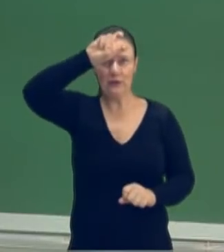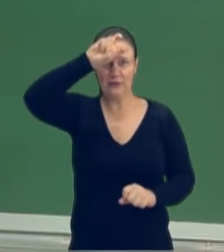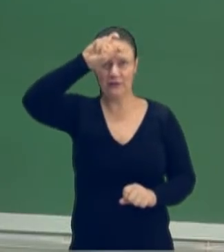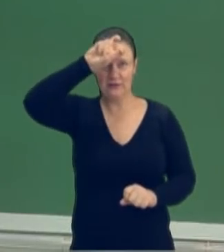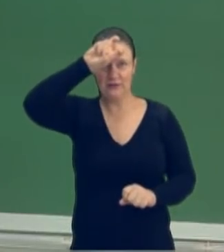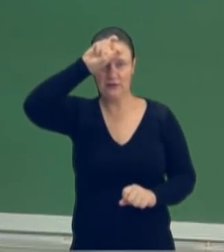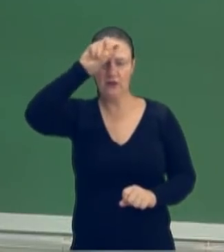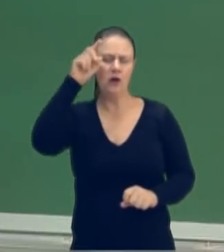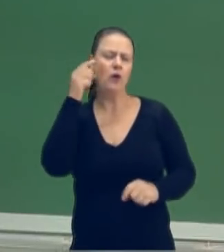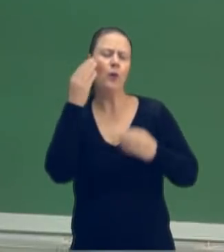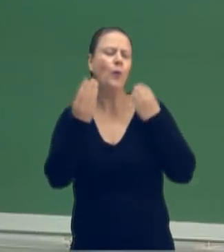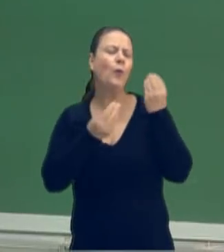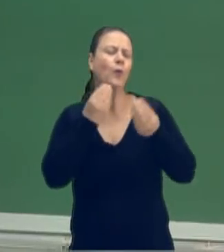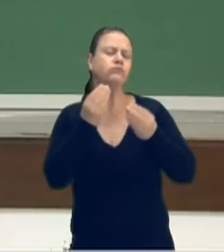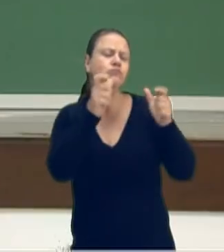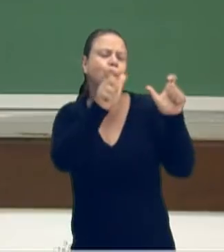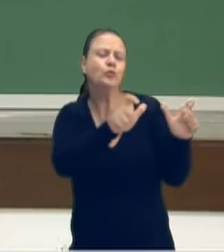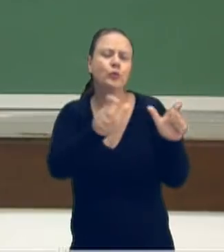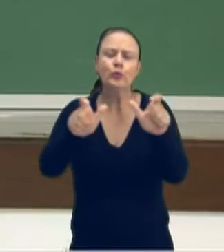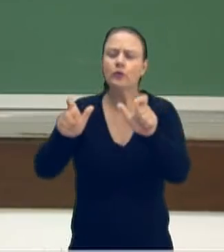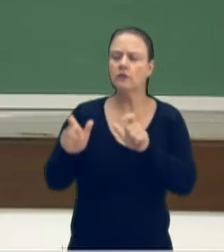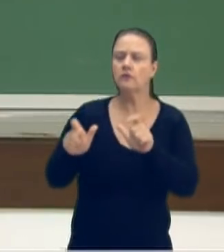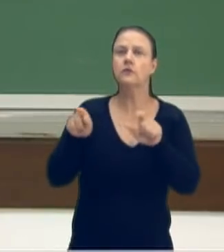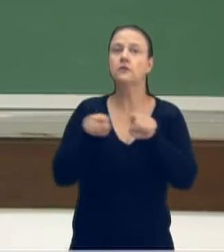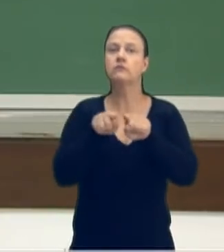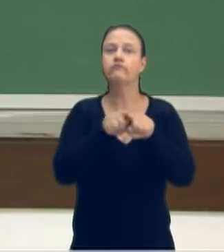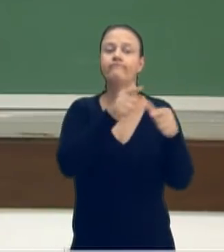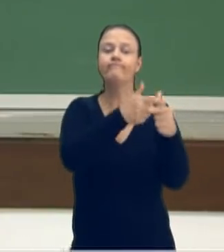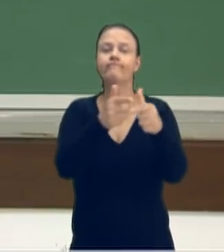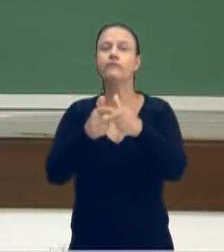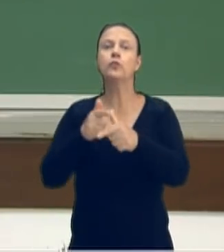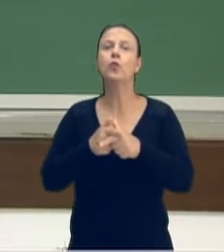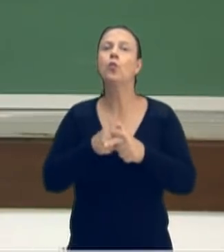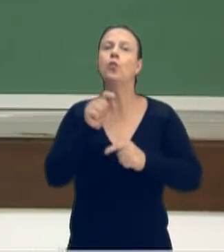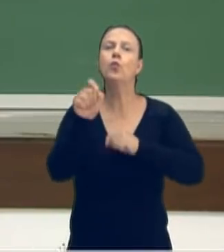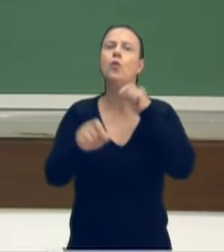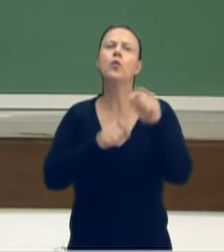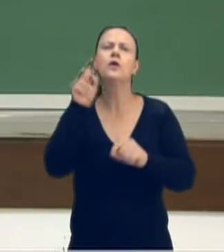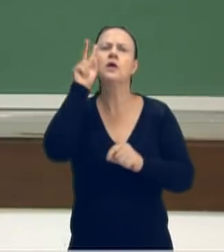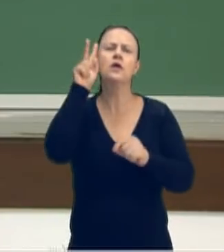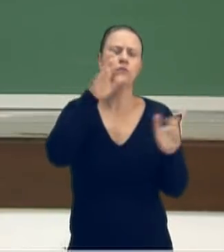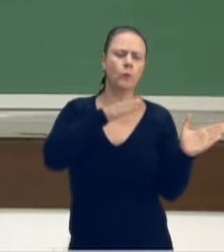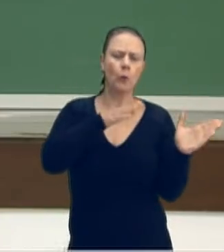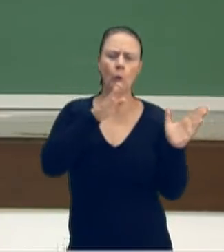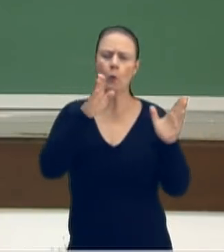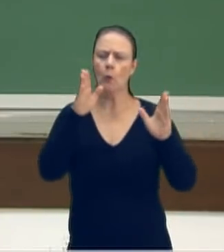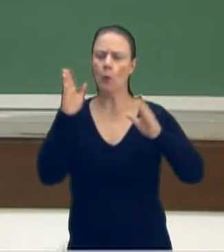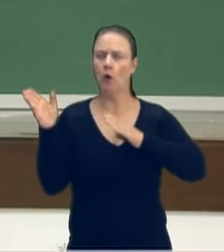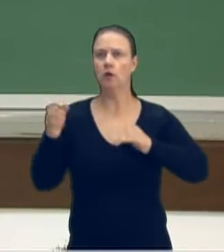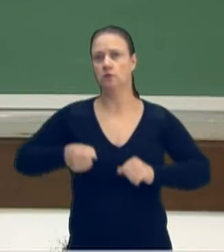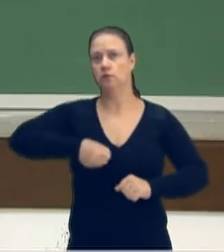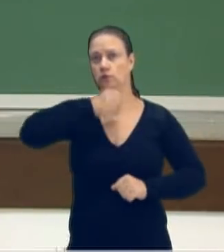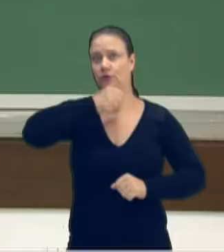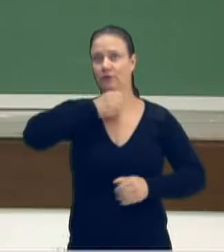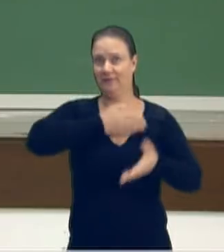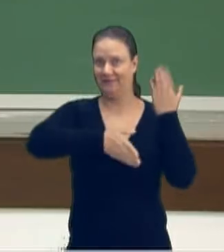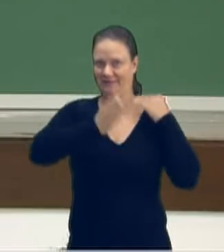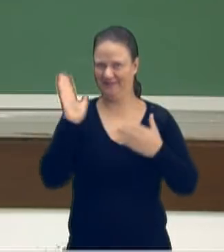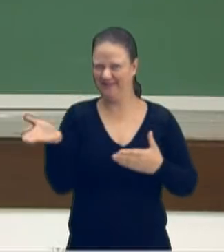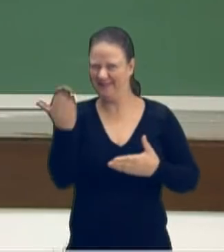entender localização, as problemáticas e o que envolve a história do Egito na Antiguidade. Venham comigo, vamos